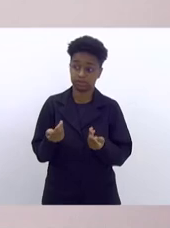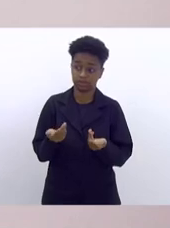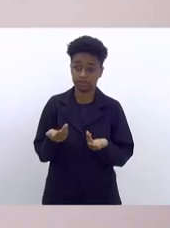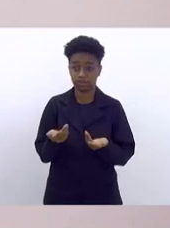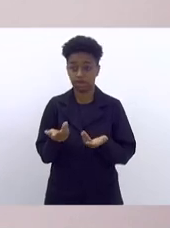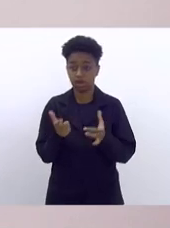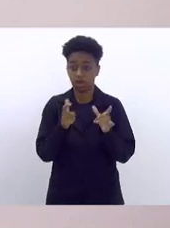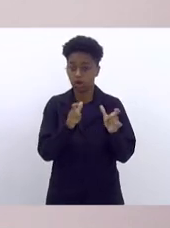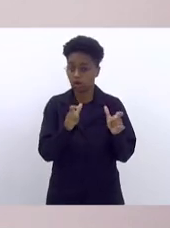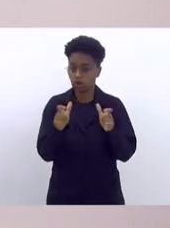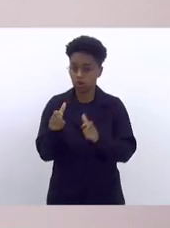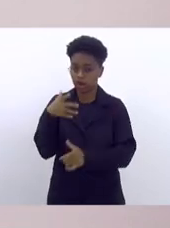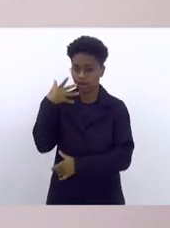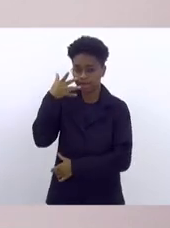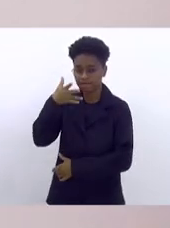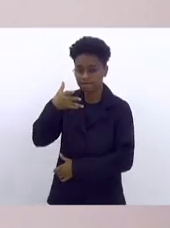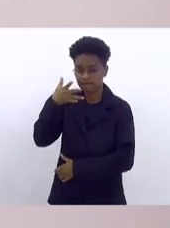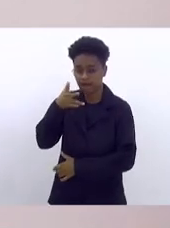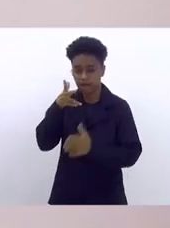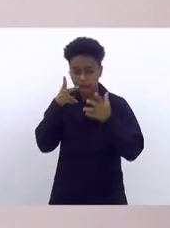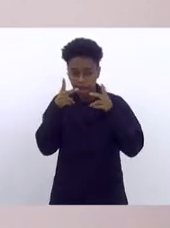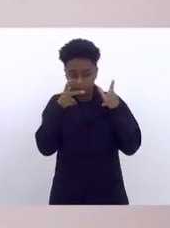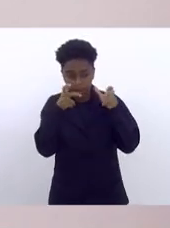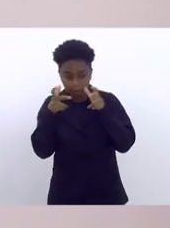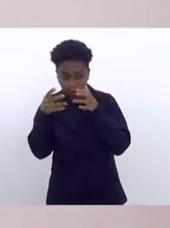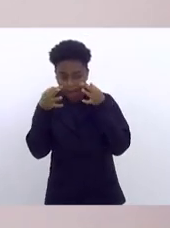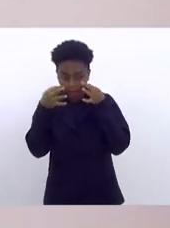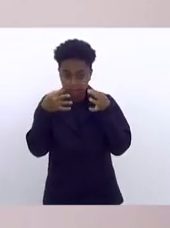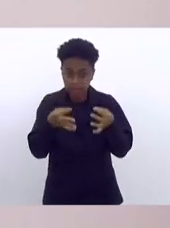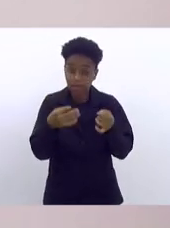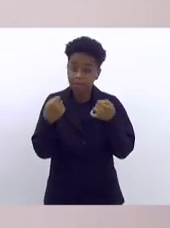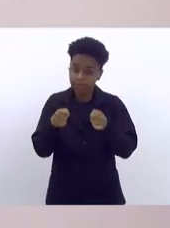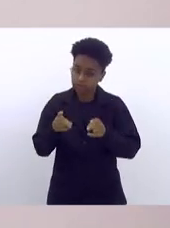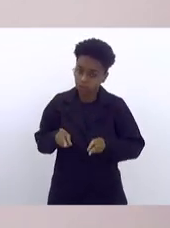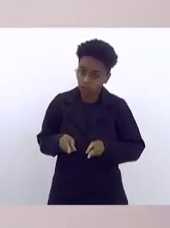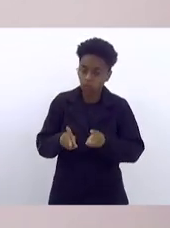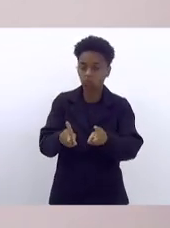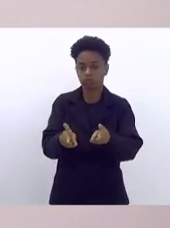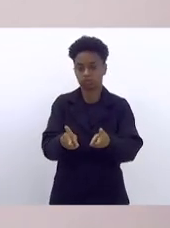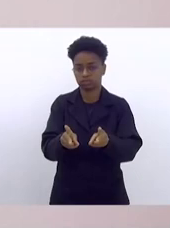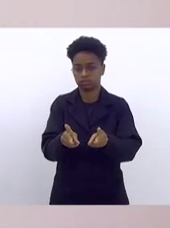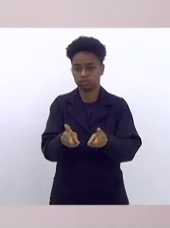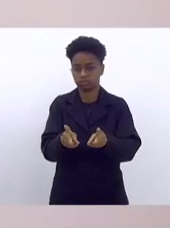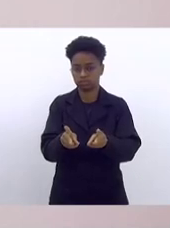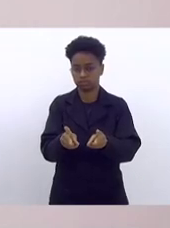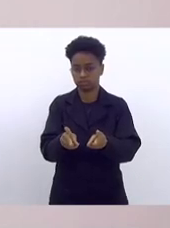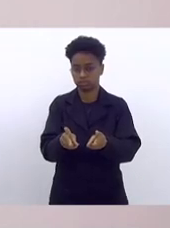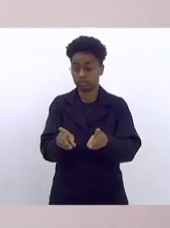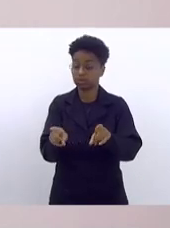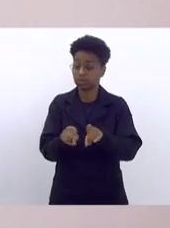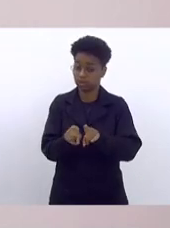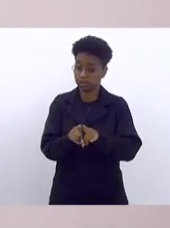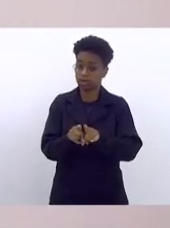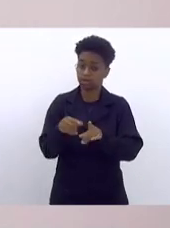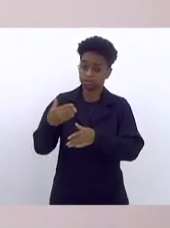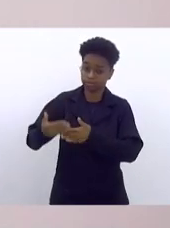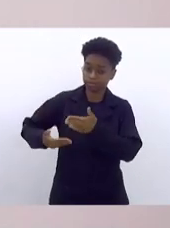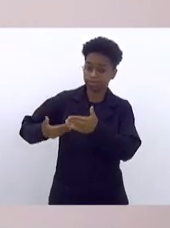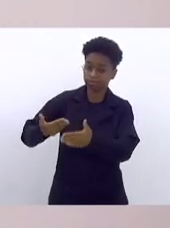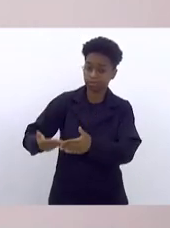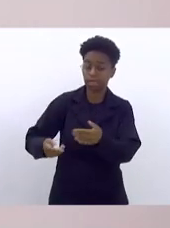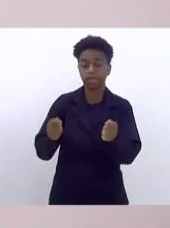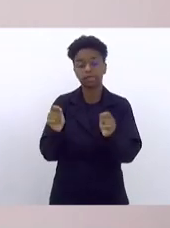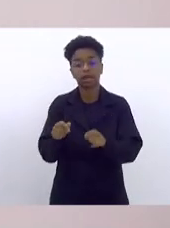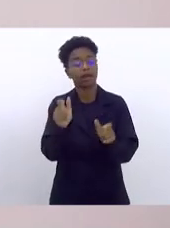espaços de fala e de escuta sejam permanentes e sejam continuados para que as